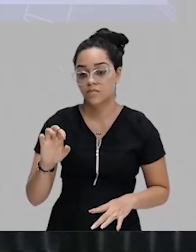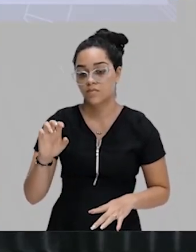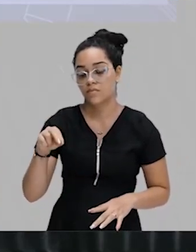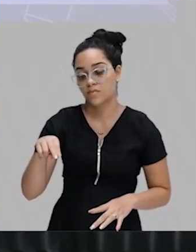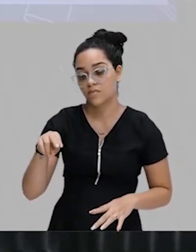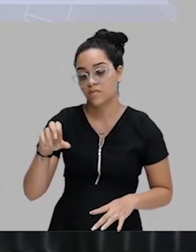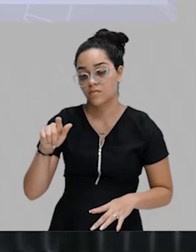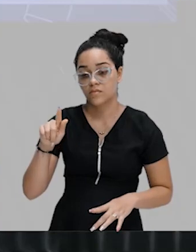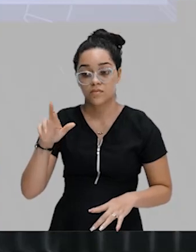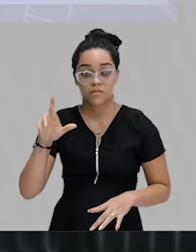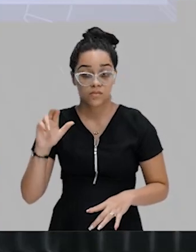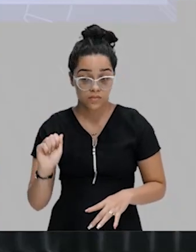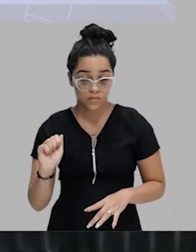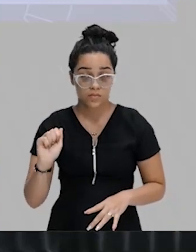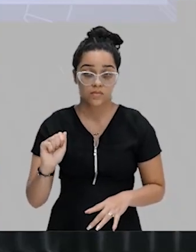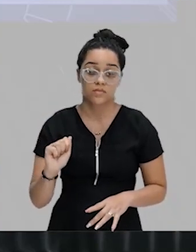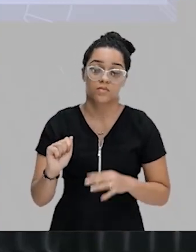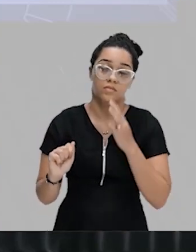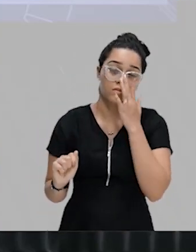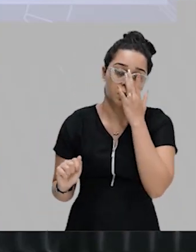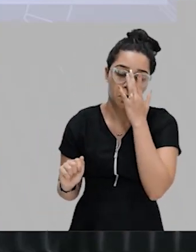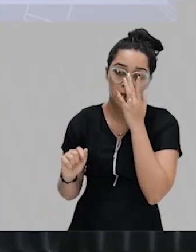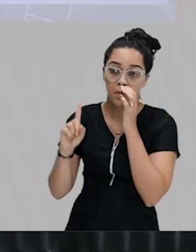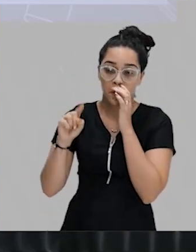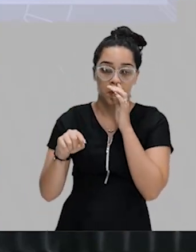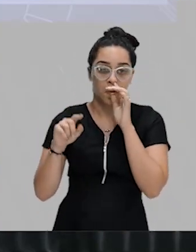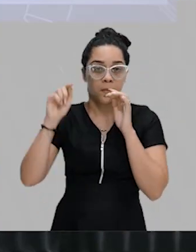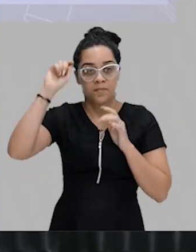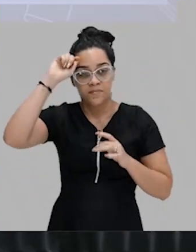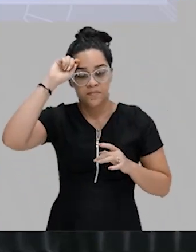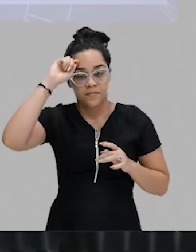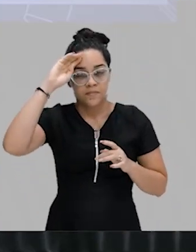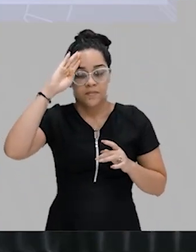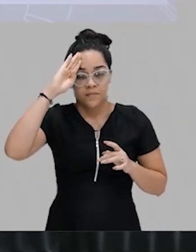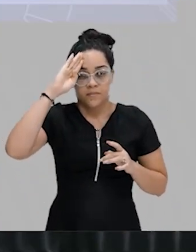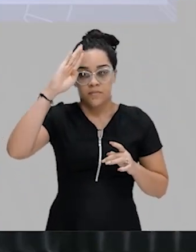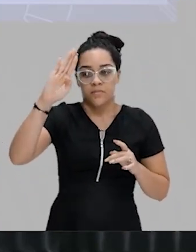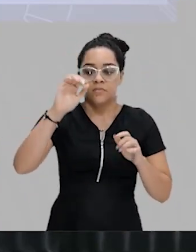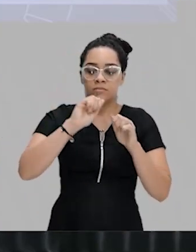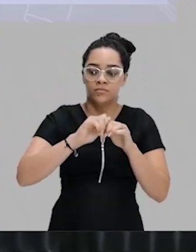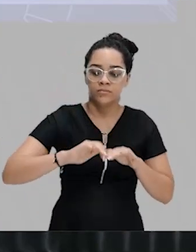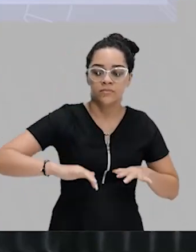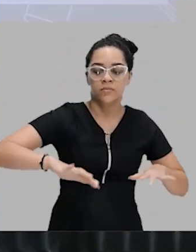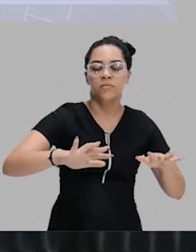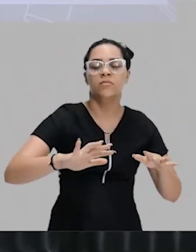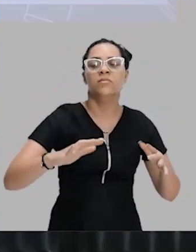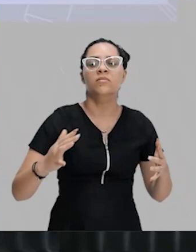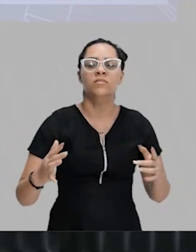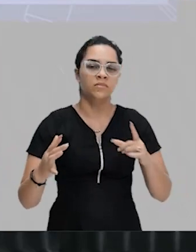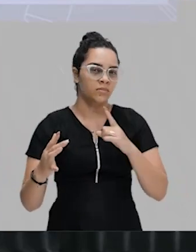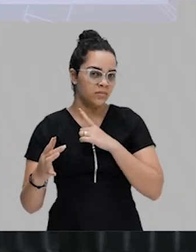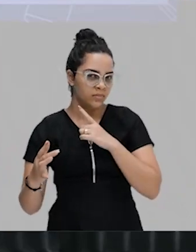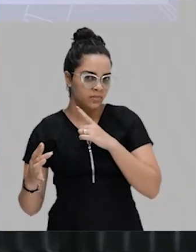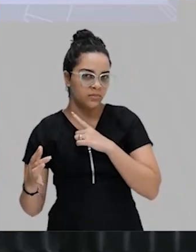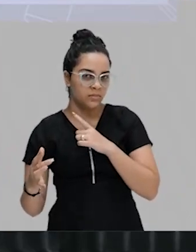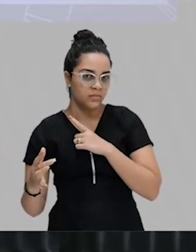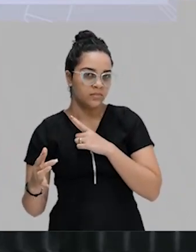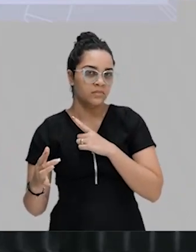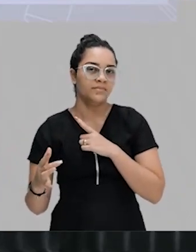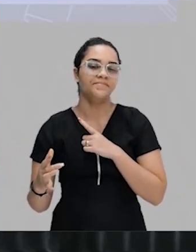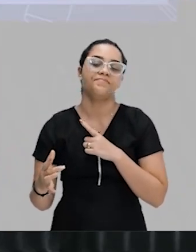a peste bubônica, que a principal transmissão da peste, que na verdade era